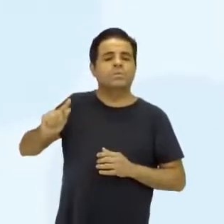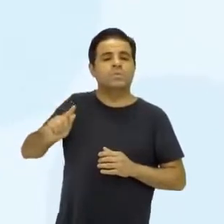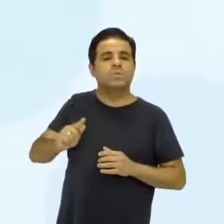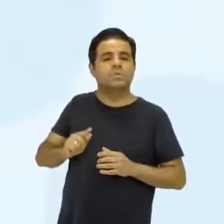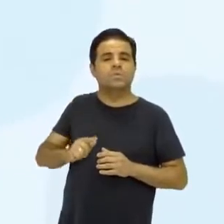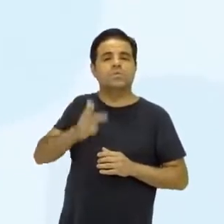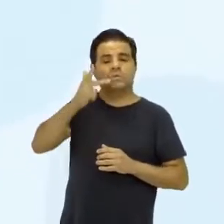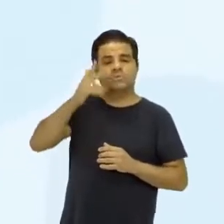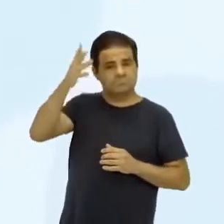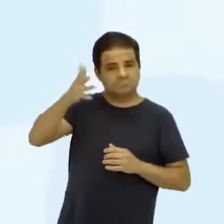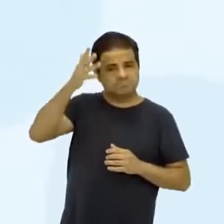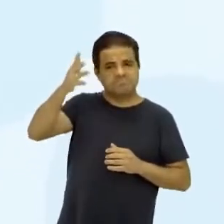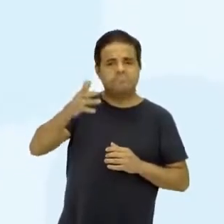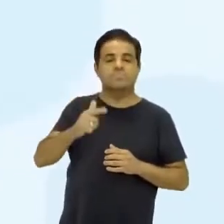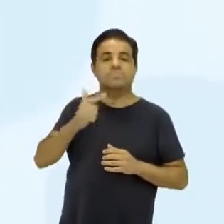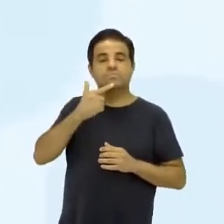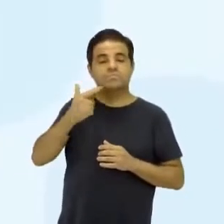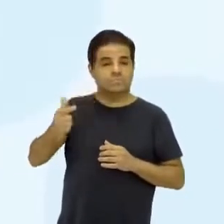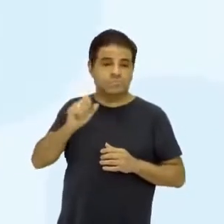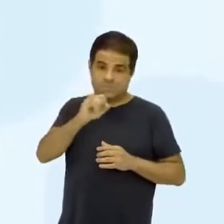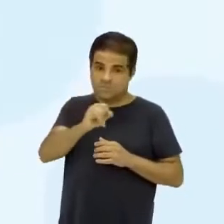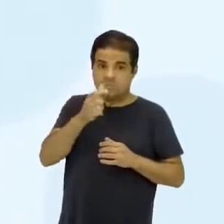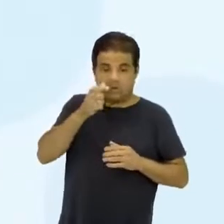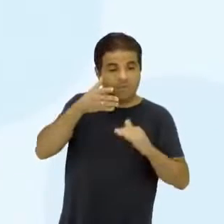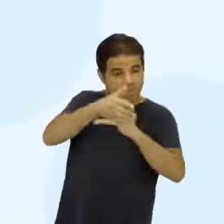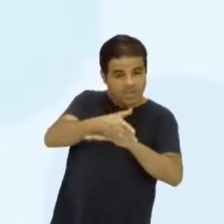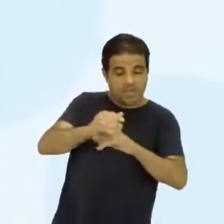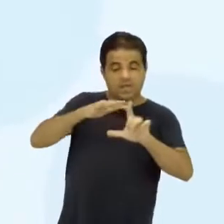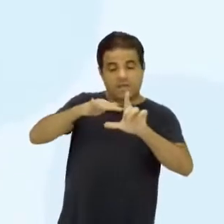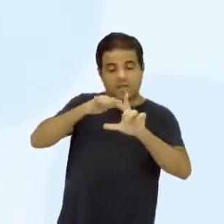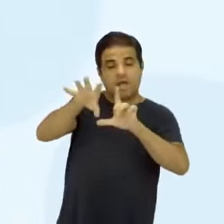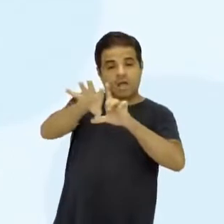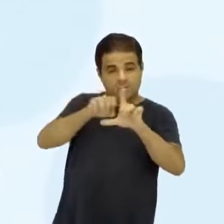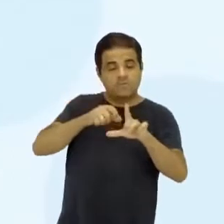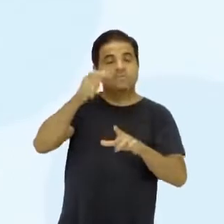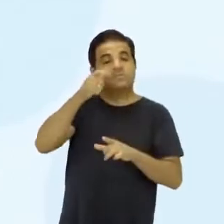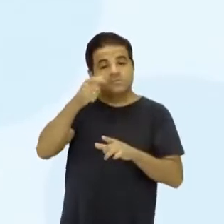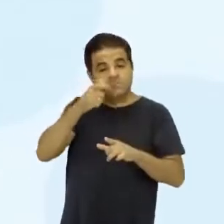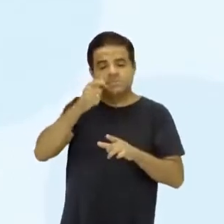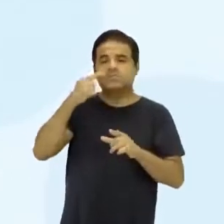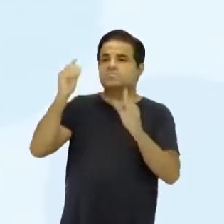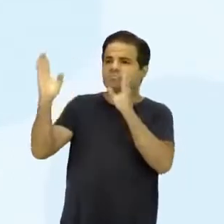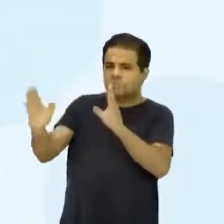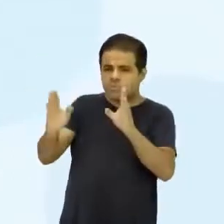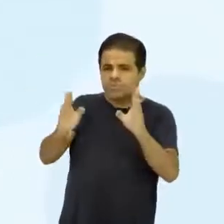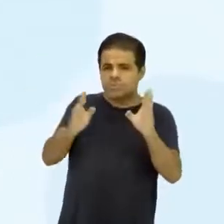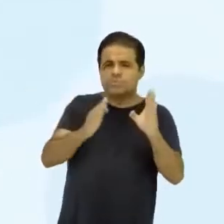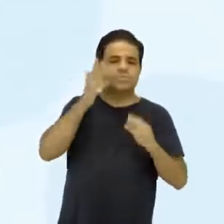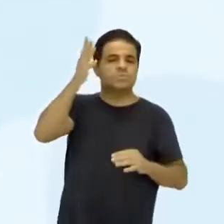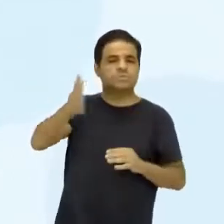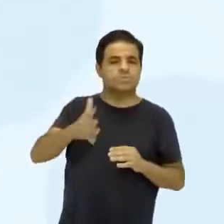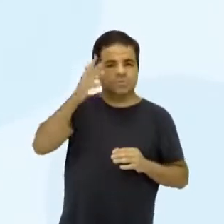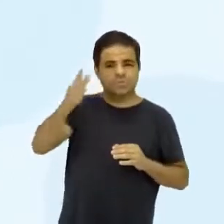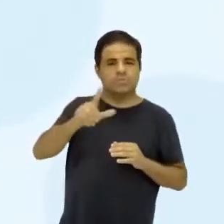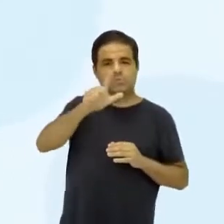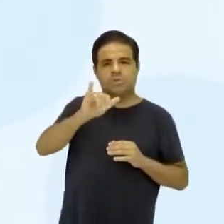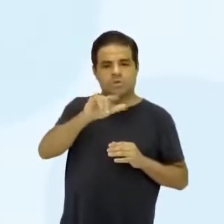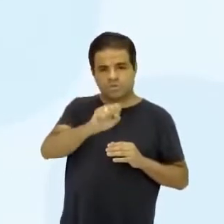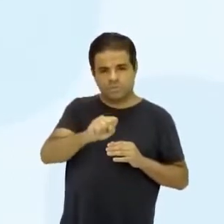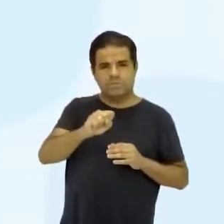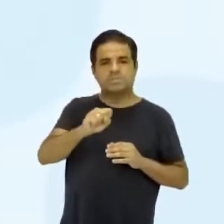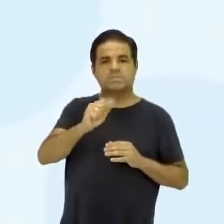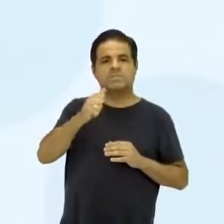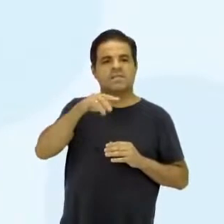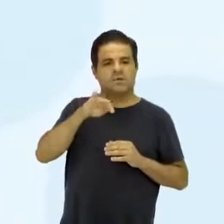um pronunciamento oficial, né? Se você acessar esse QR Code, você consegue ouvir na íntegra o discurso de Luiz Antônio da